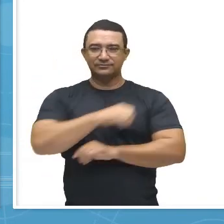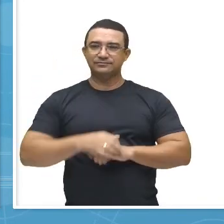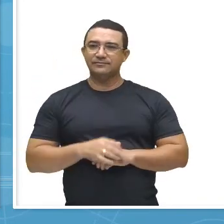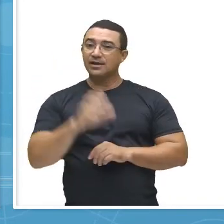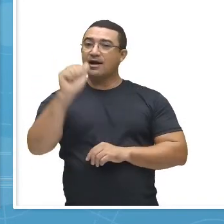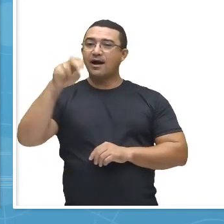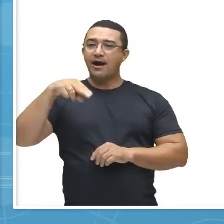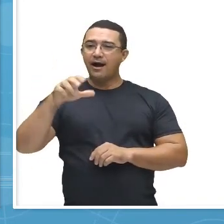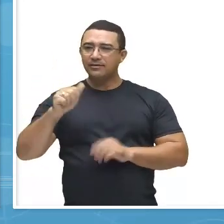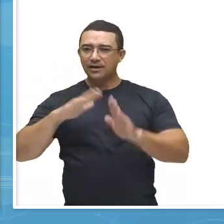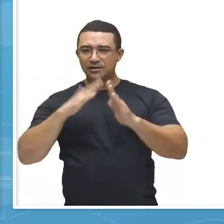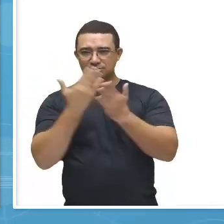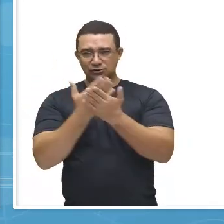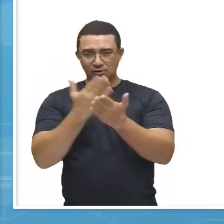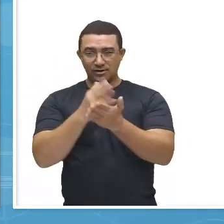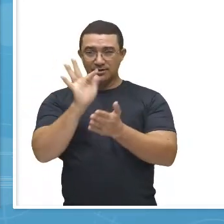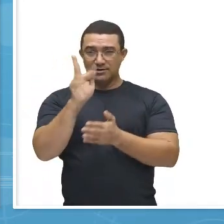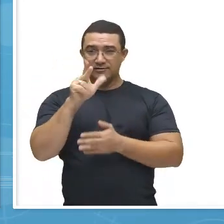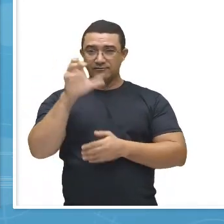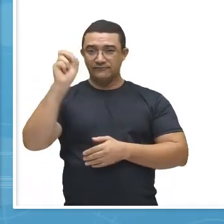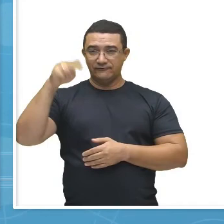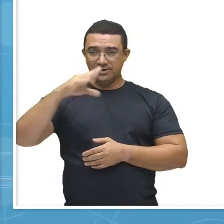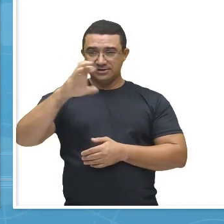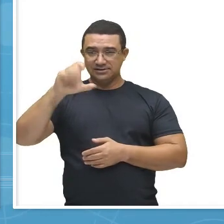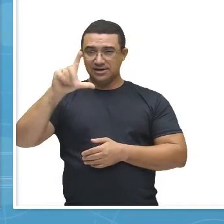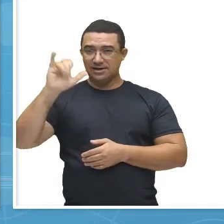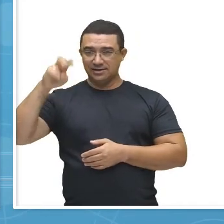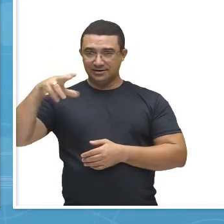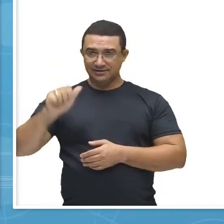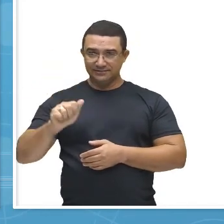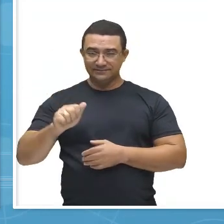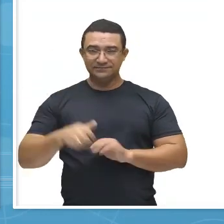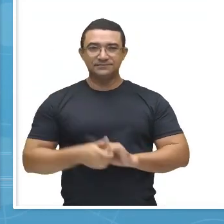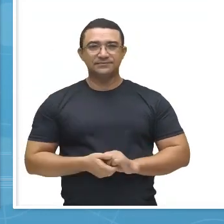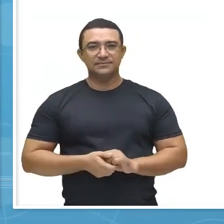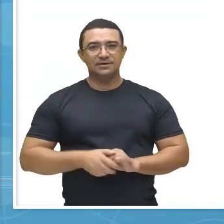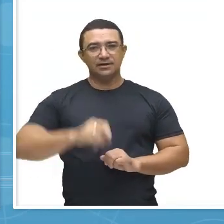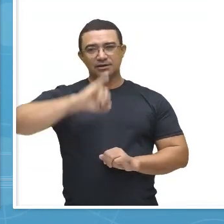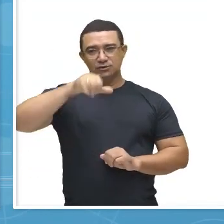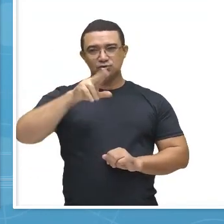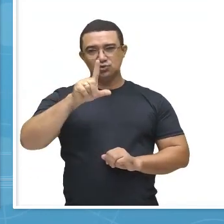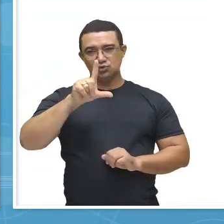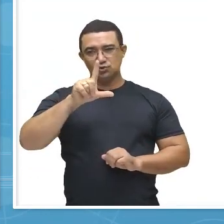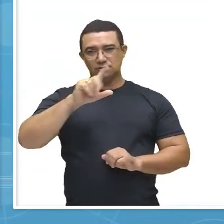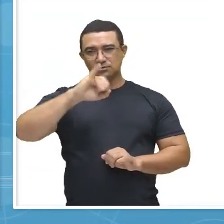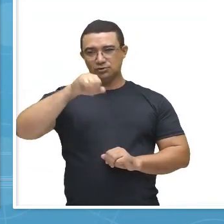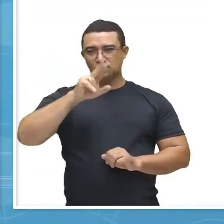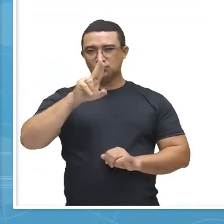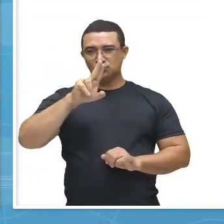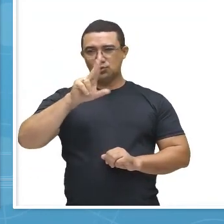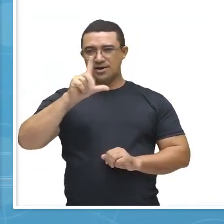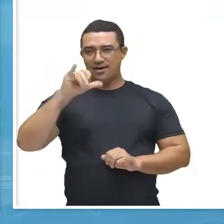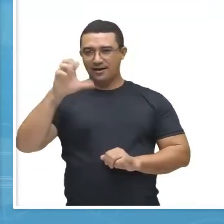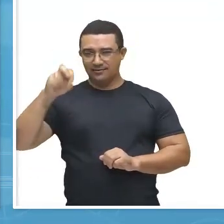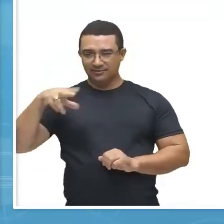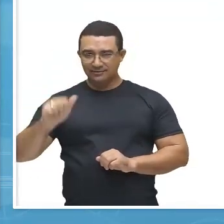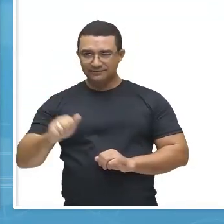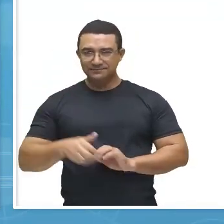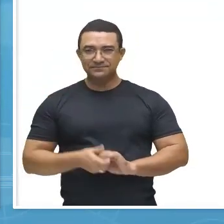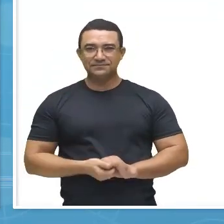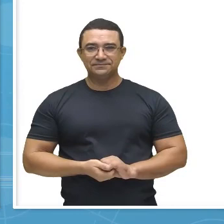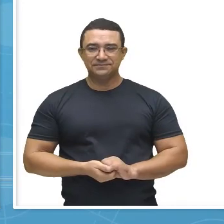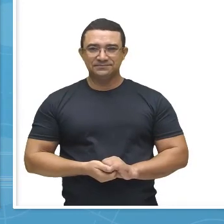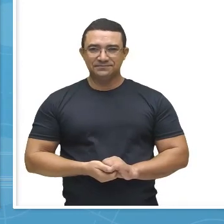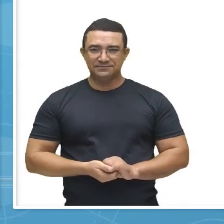da Escola Francelina Assis Dantas, né? A Juliane Barbosa, da Escola Tomé Ferreira Santiago,